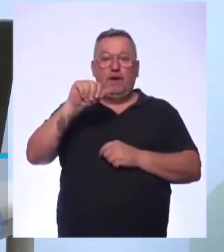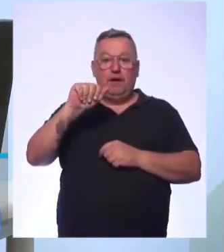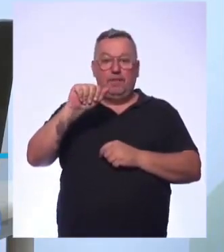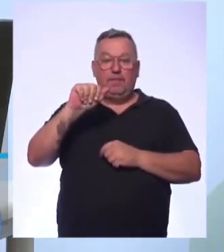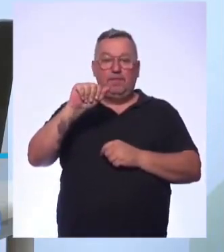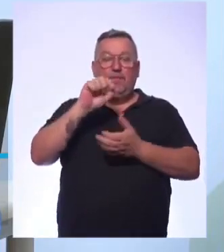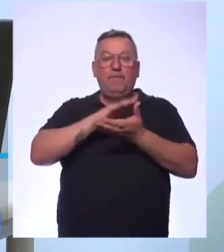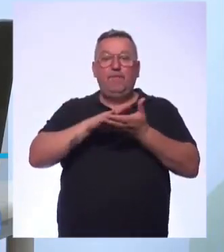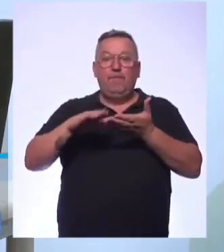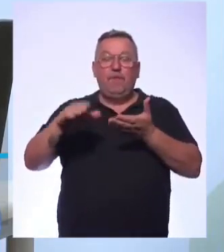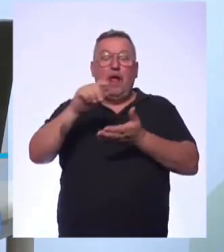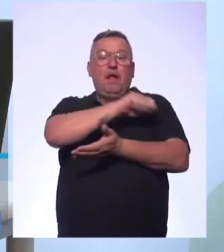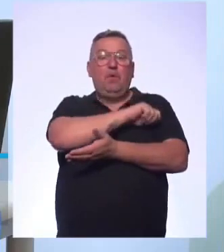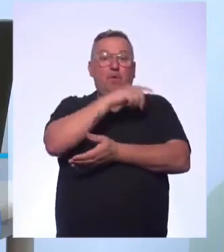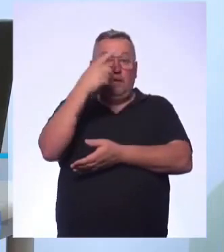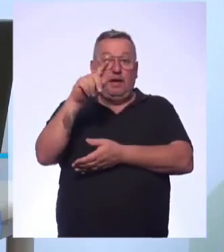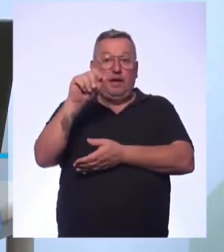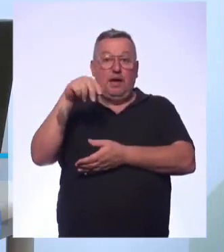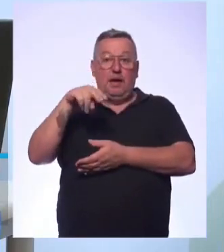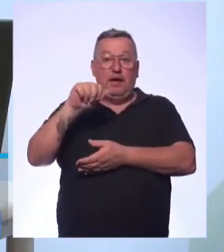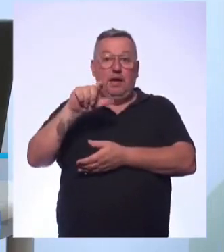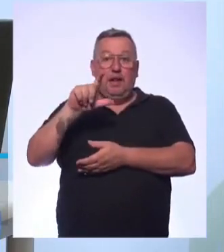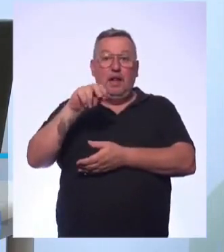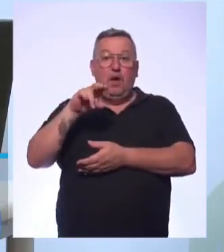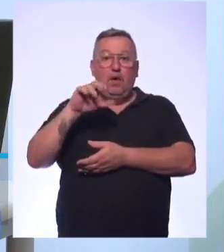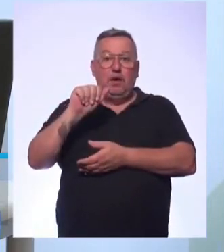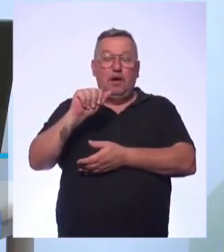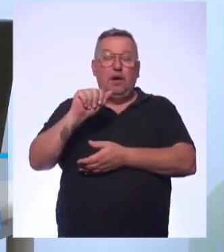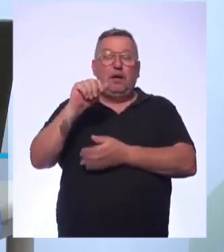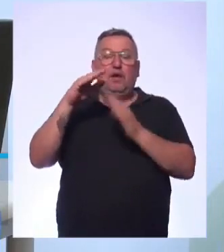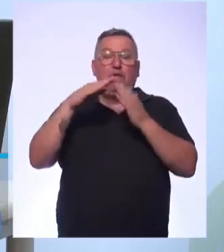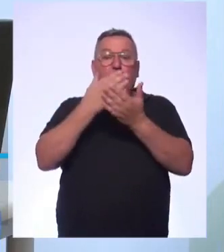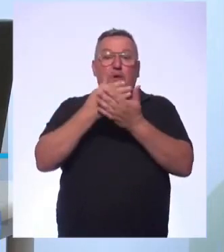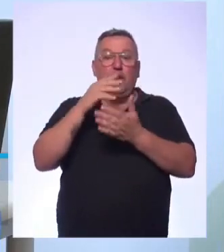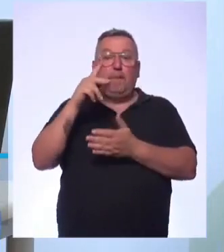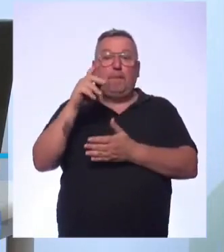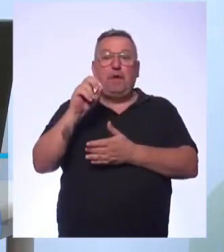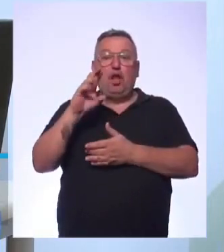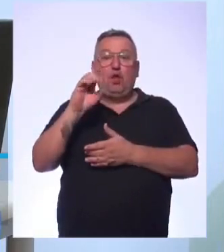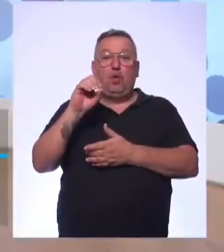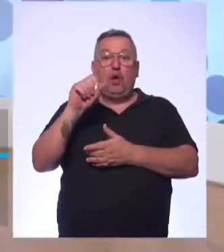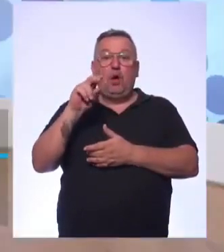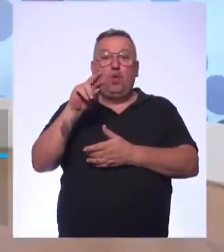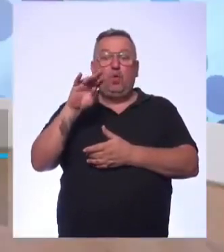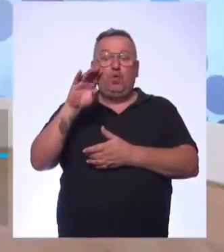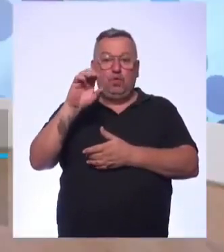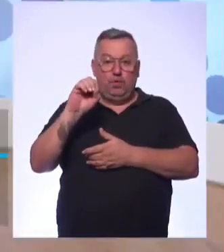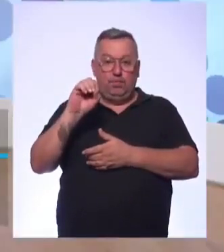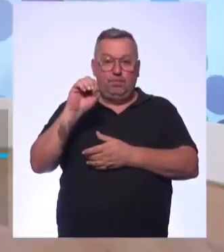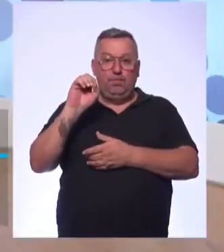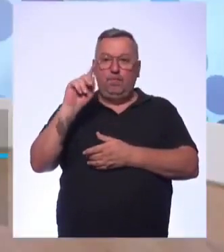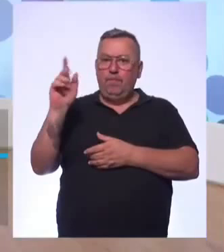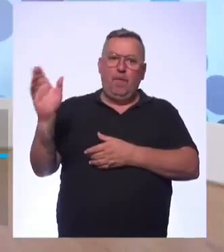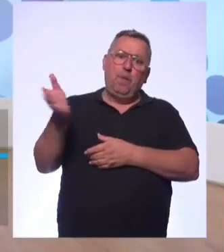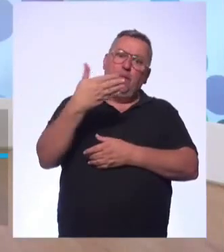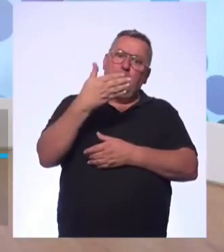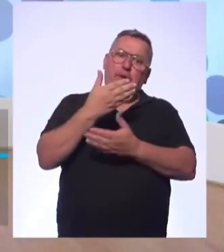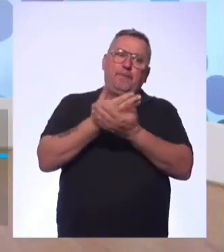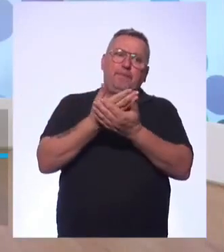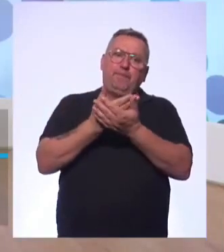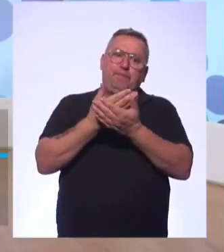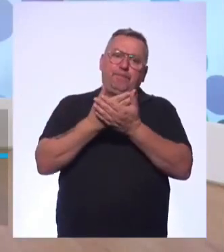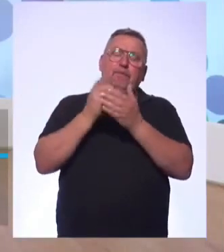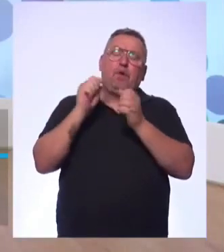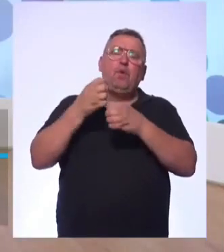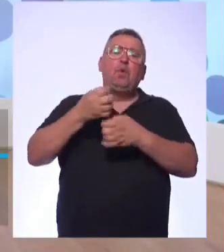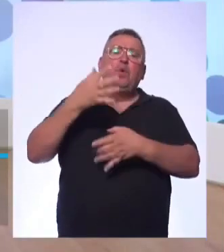aluna Ana Laura, da E Pedro Augusto. Então, por hoje, eu acho que são esses nomes, certo? Então, bora lá começar a nossa aula? Pode